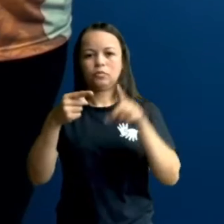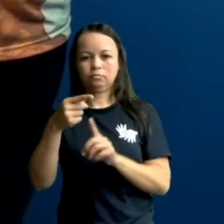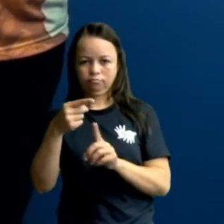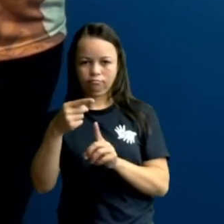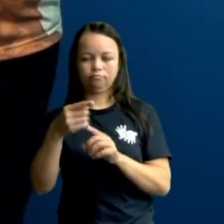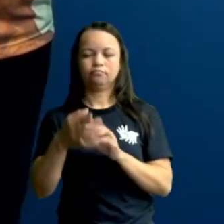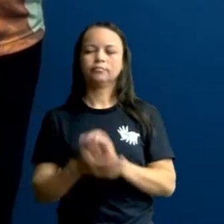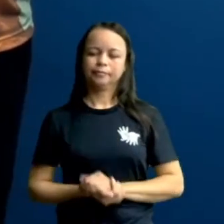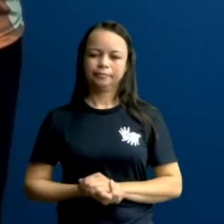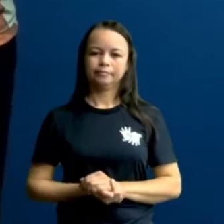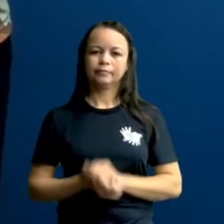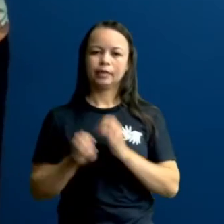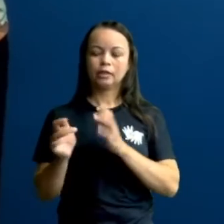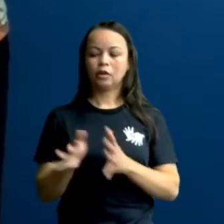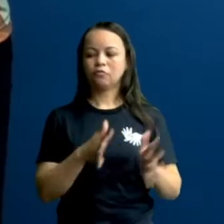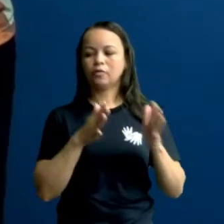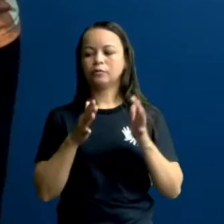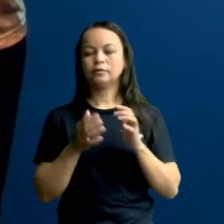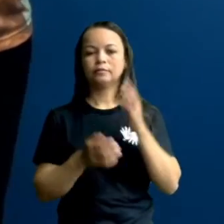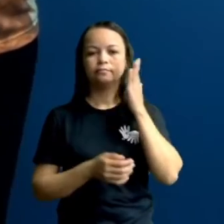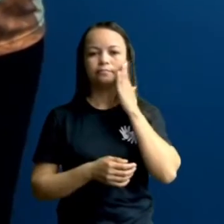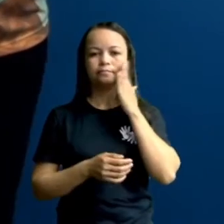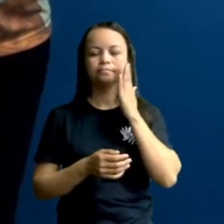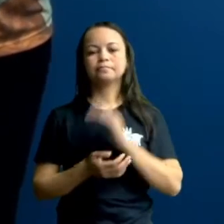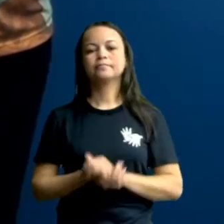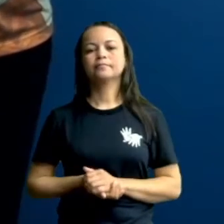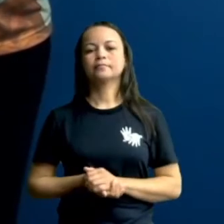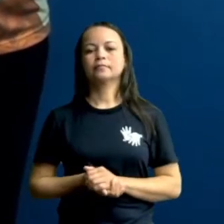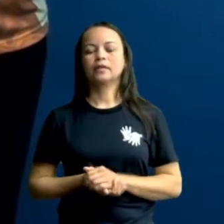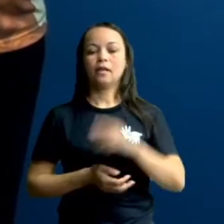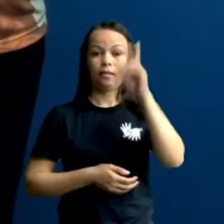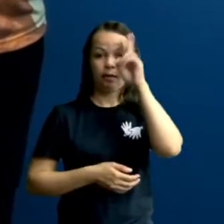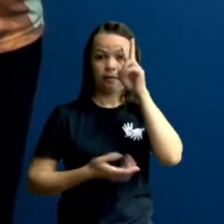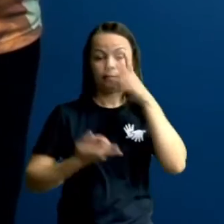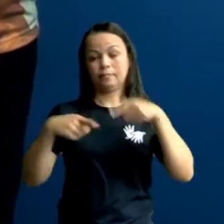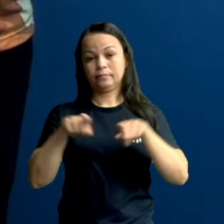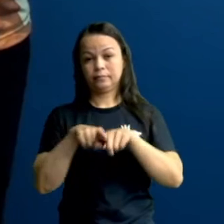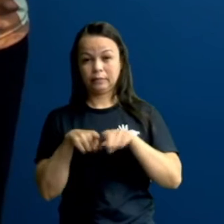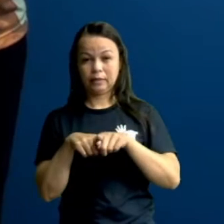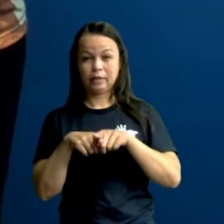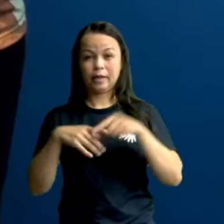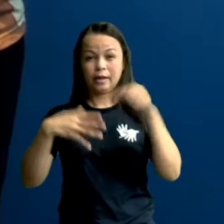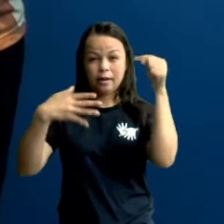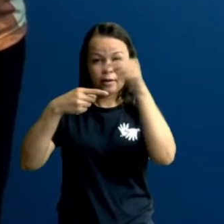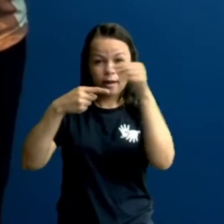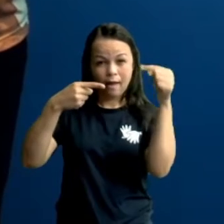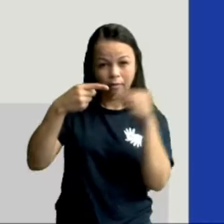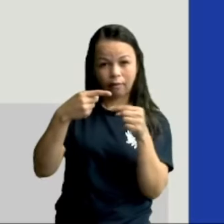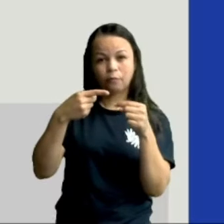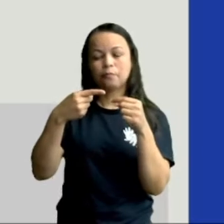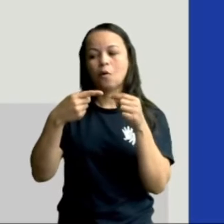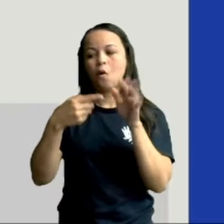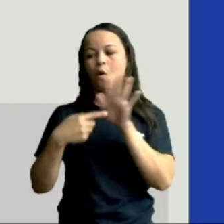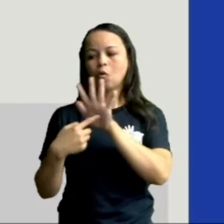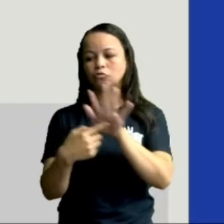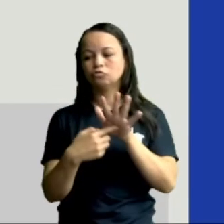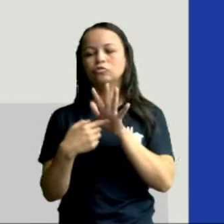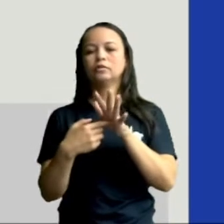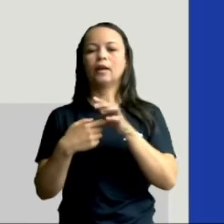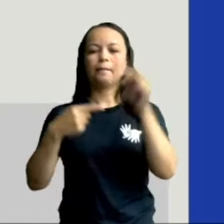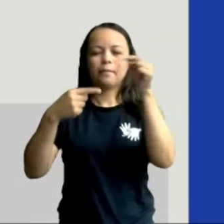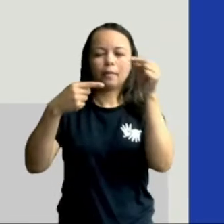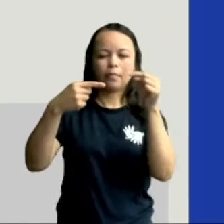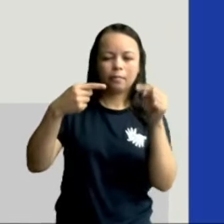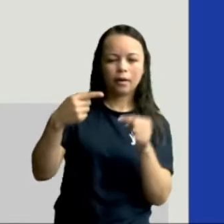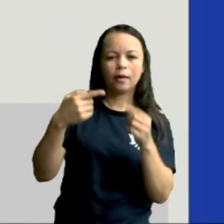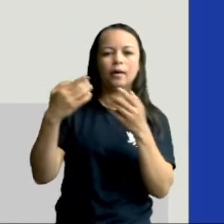Beleza? Então vamos seguir para a gente compreender. Lembrando também o que cada um indica, eu trouxe aqui essas representações que a gente já viu em outra aula,